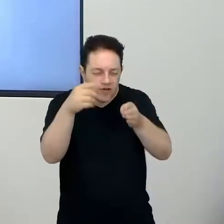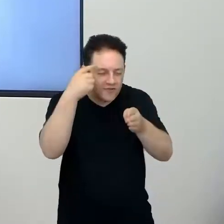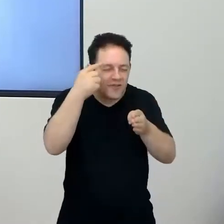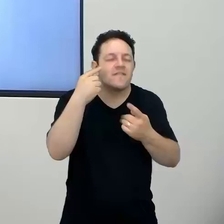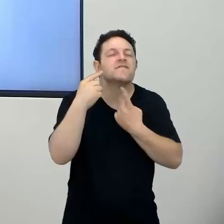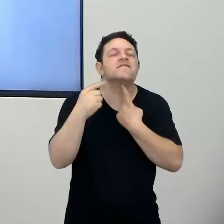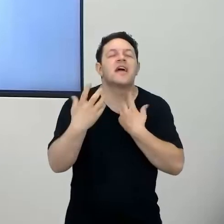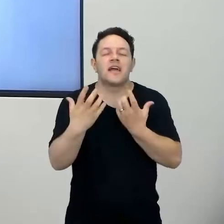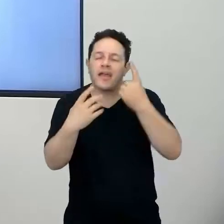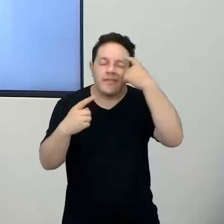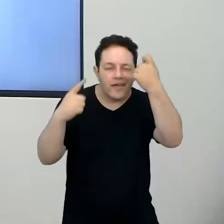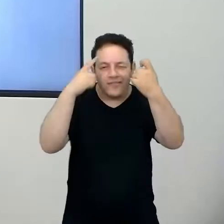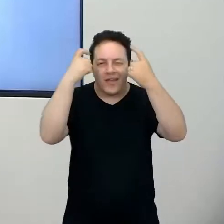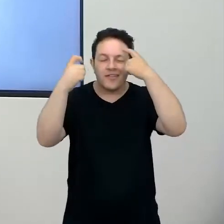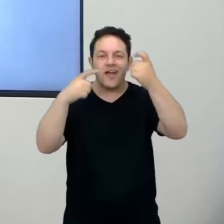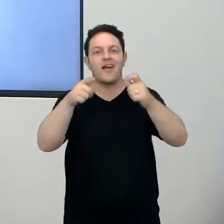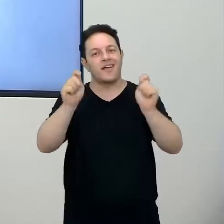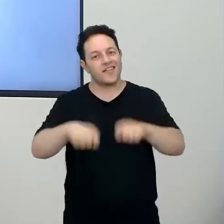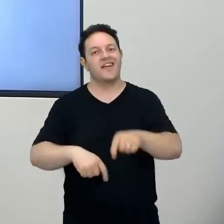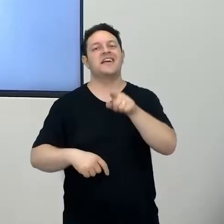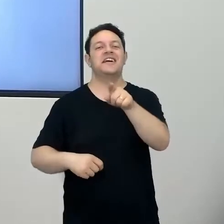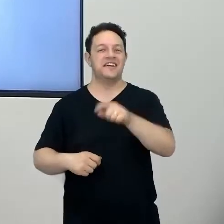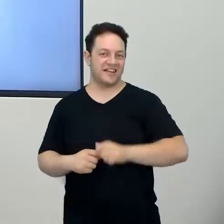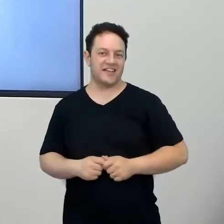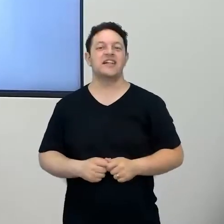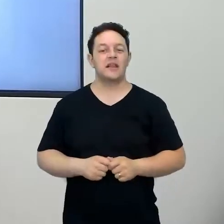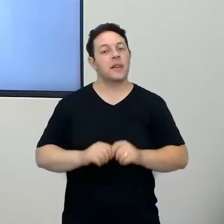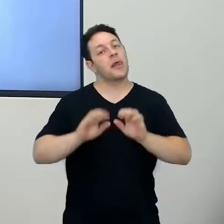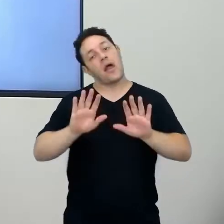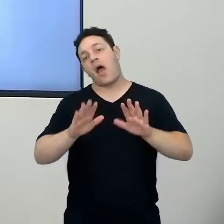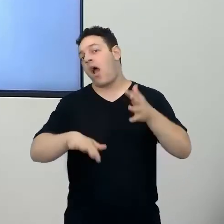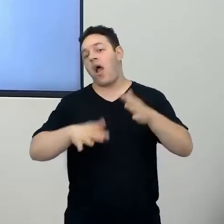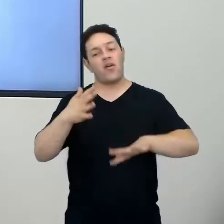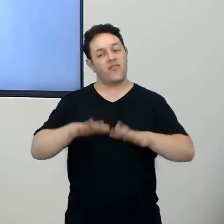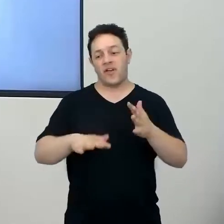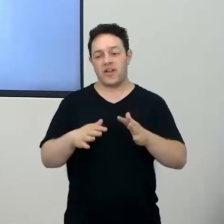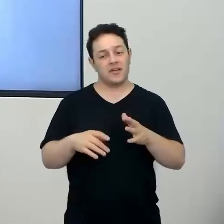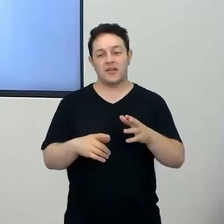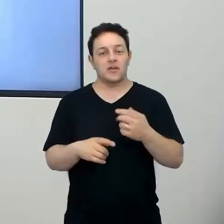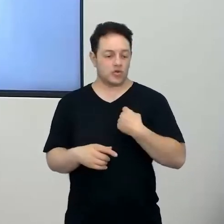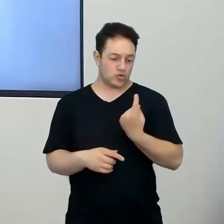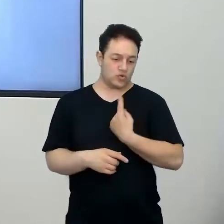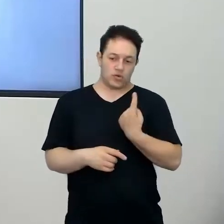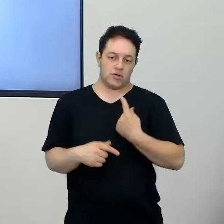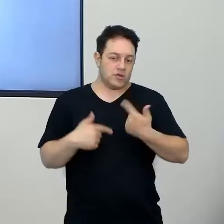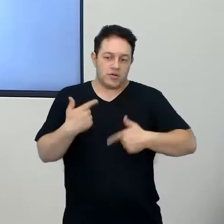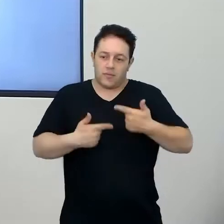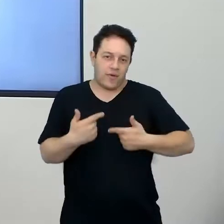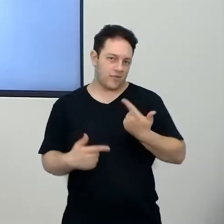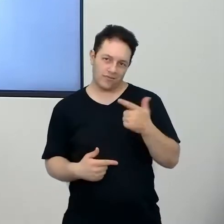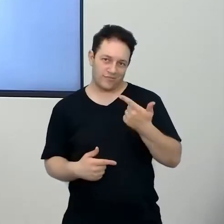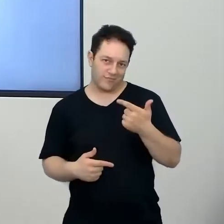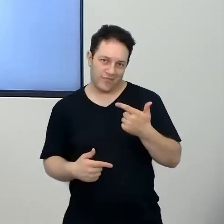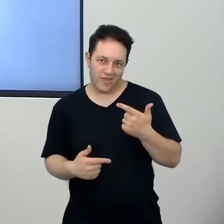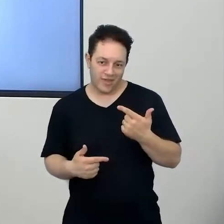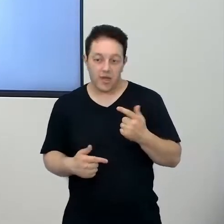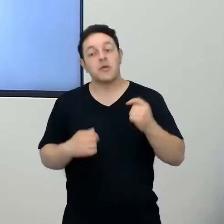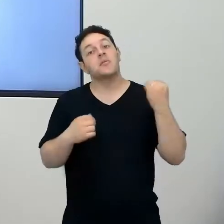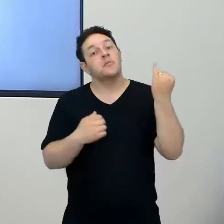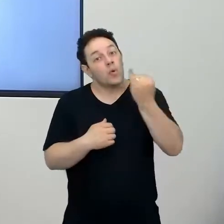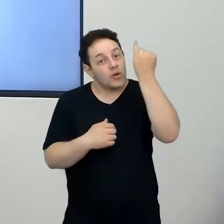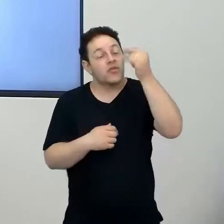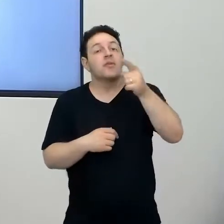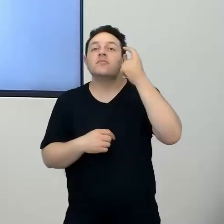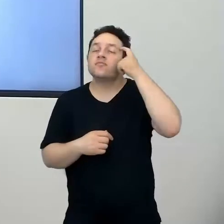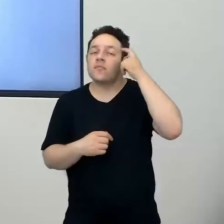Aí tem que ser uma pessoa criativa, tá certo? E nem sempre você vai trabalhar sozinho nesse empreendimento. Então é importante que você